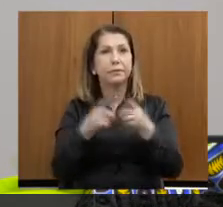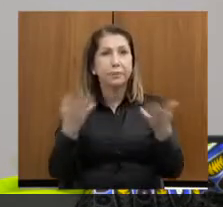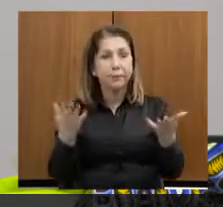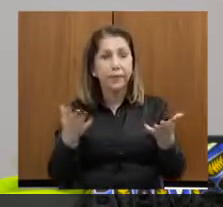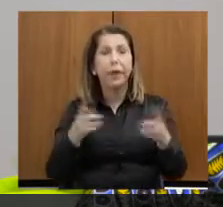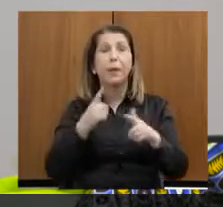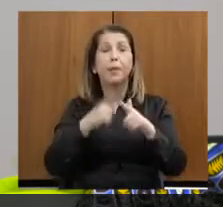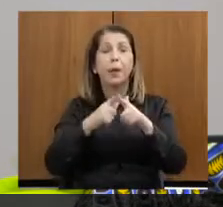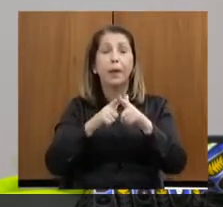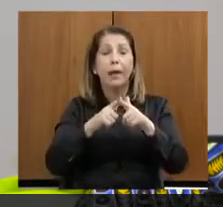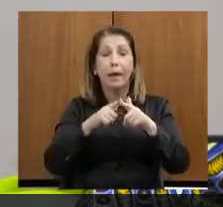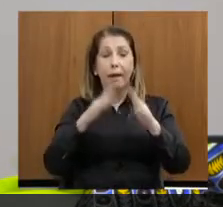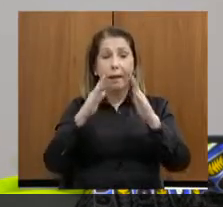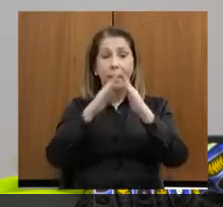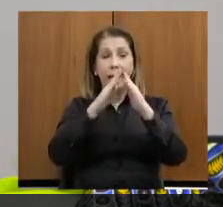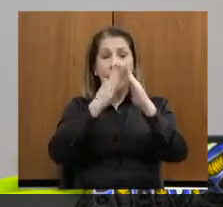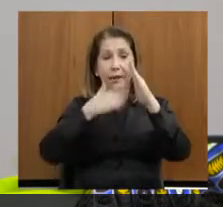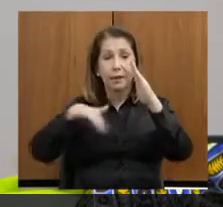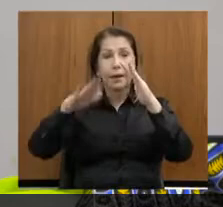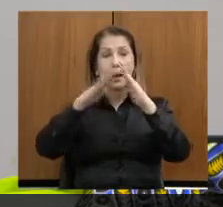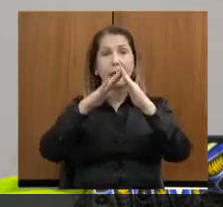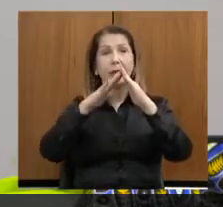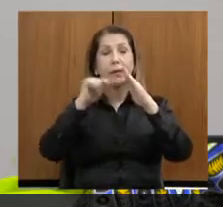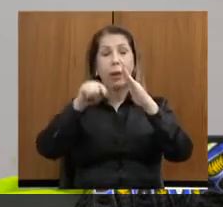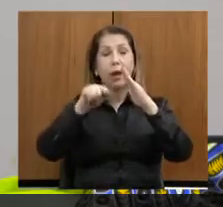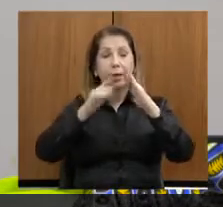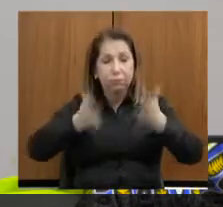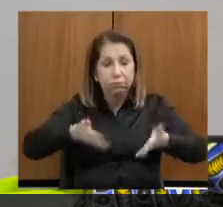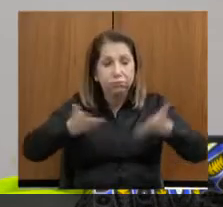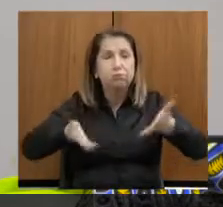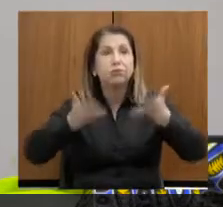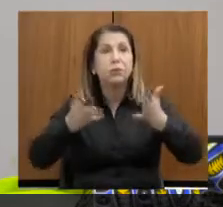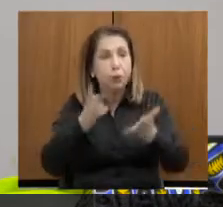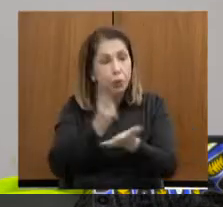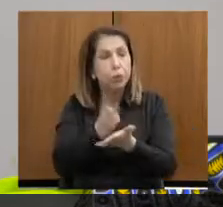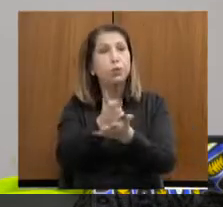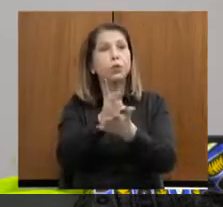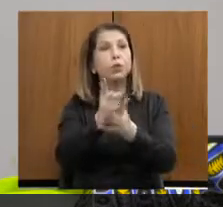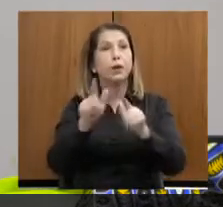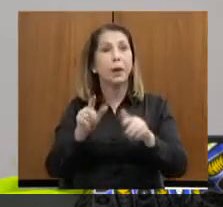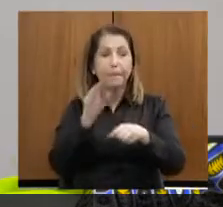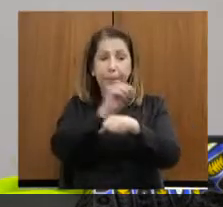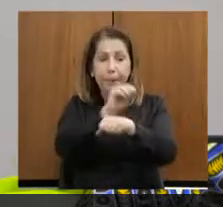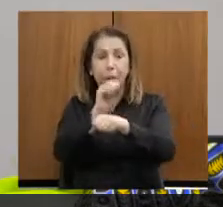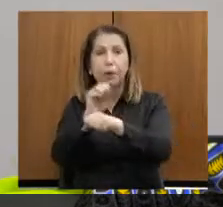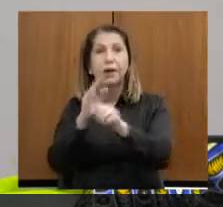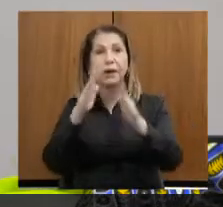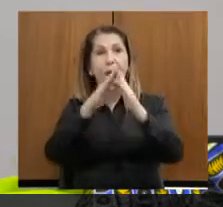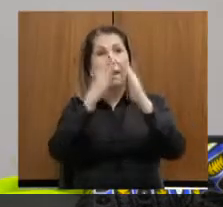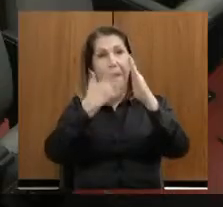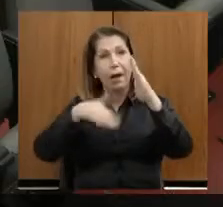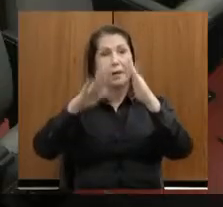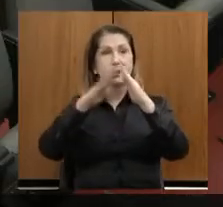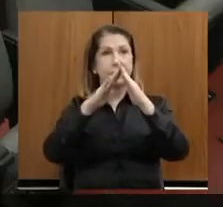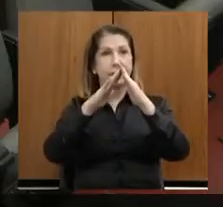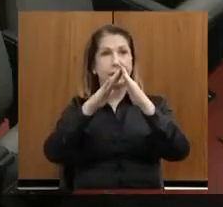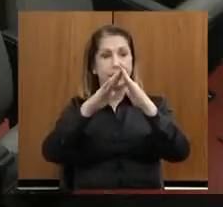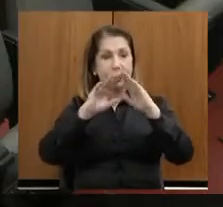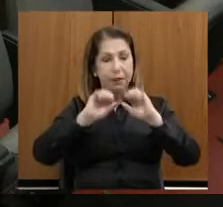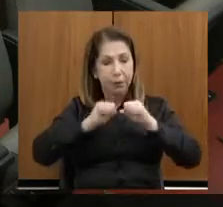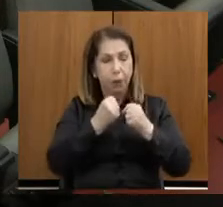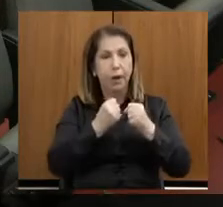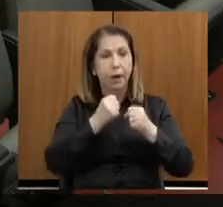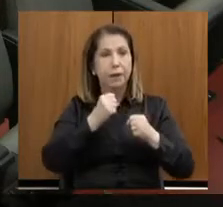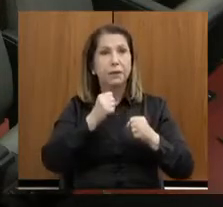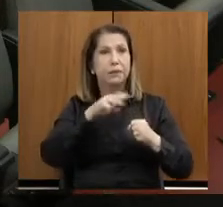um incentivo para manter as casas isso também protege a segurança pública